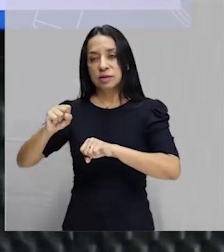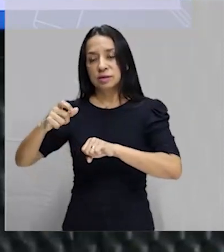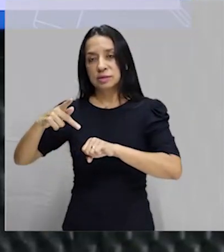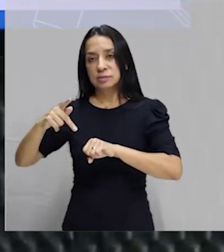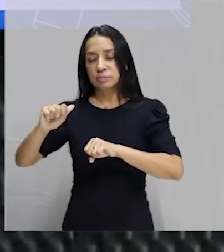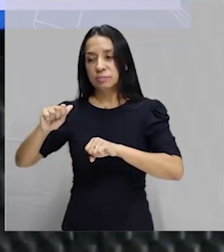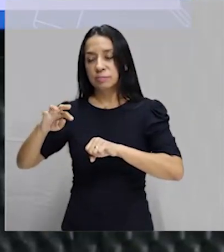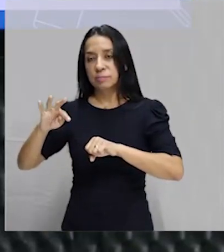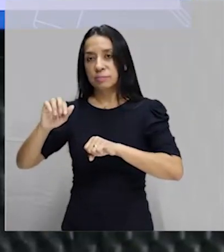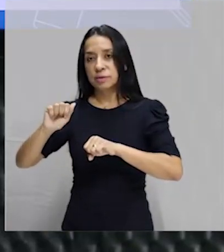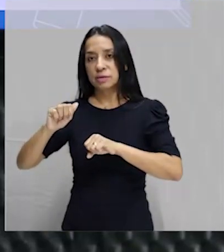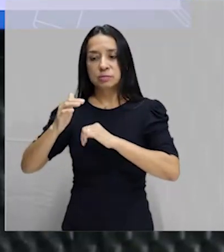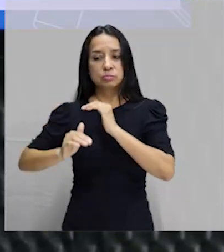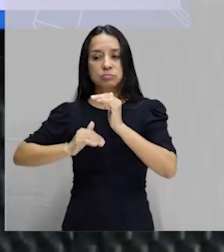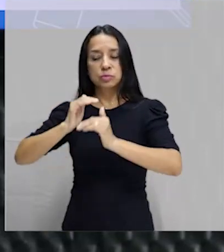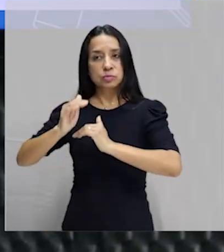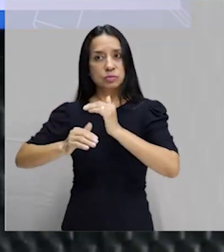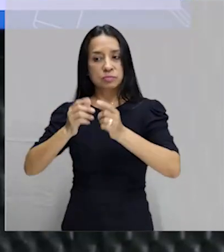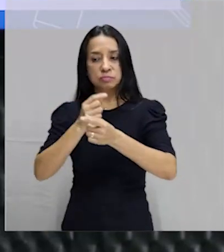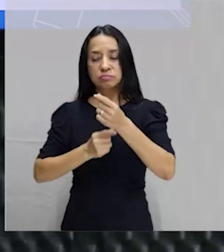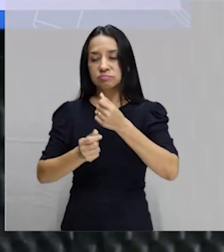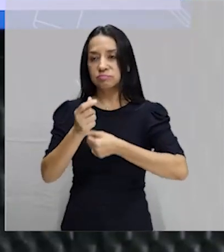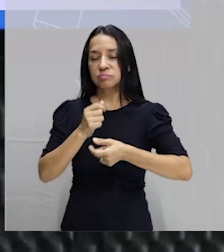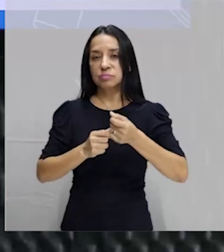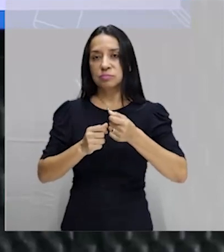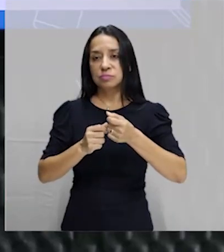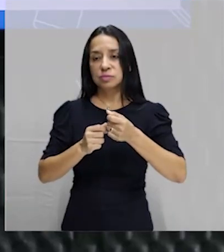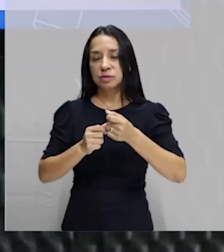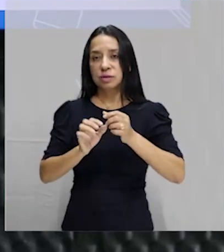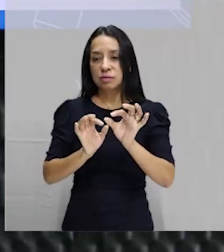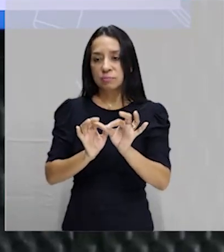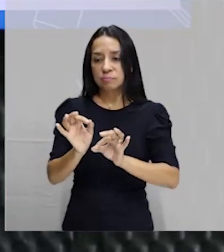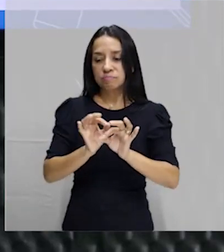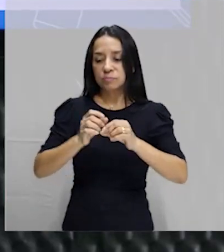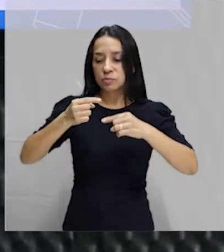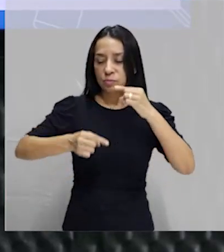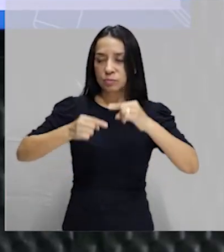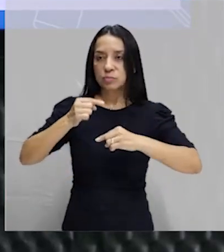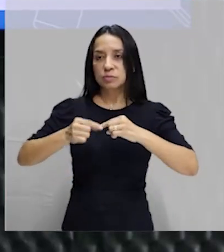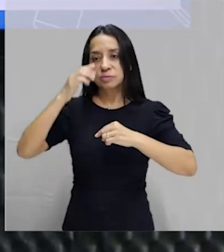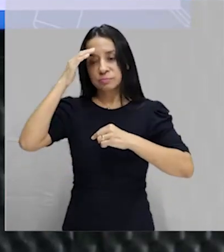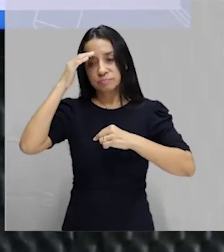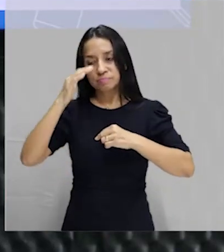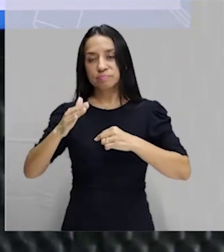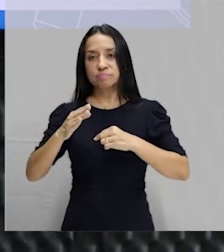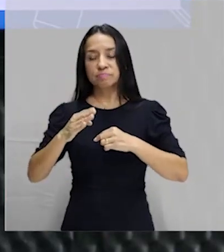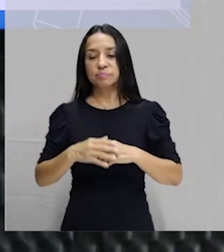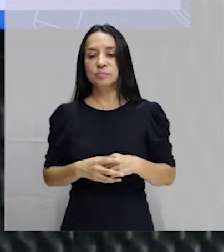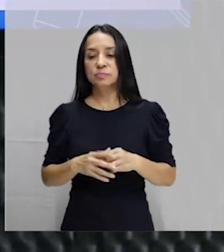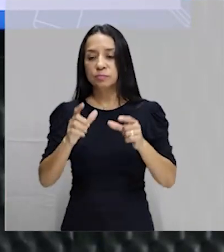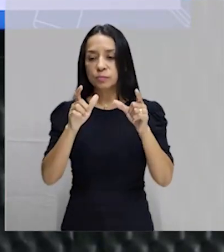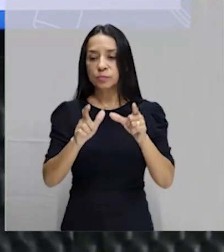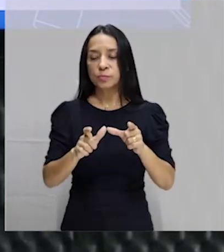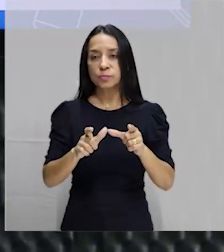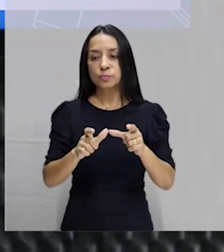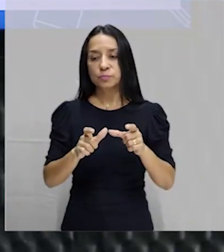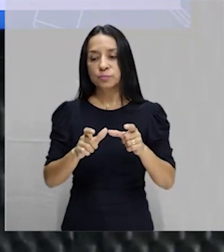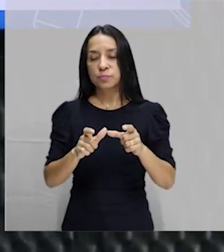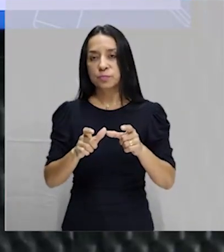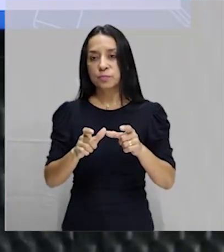A formação política de Esparta é uma formação militarizada, onde